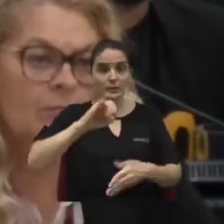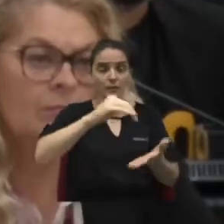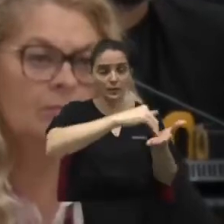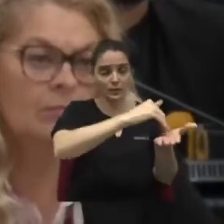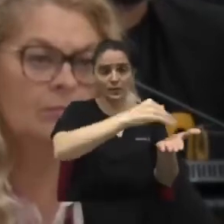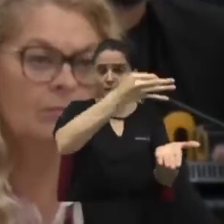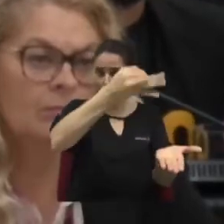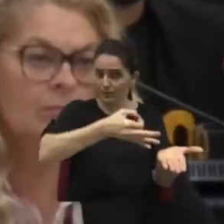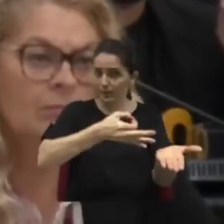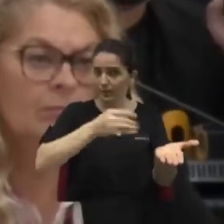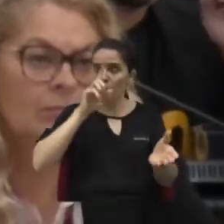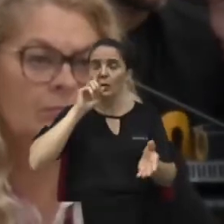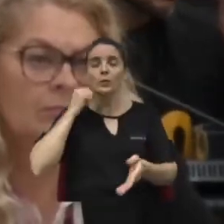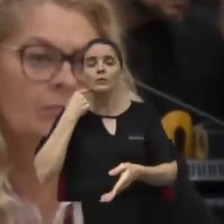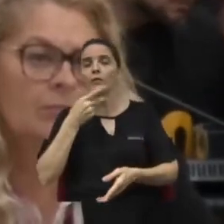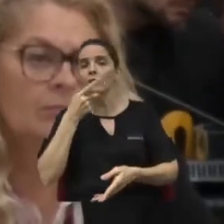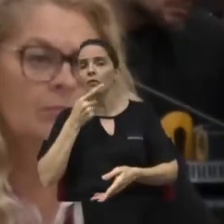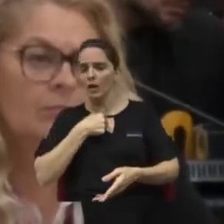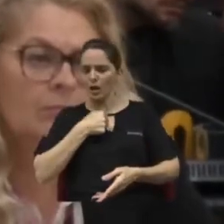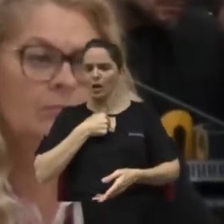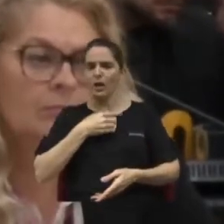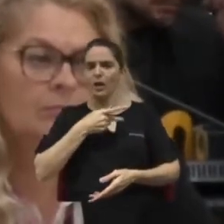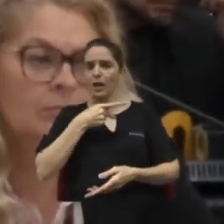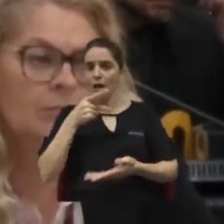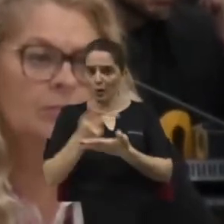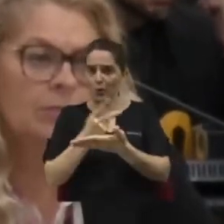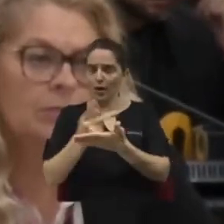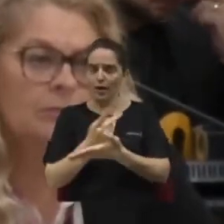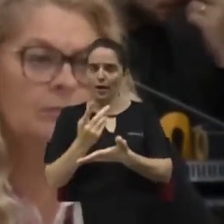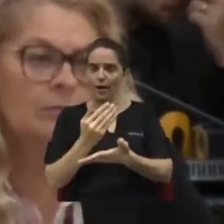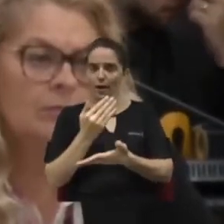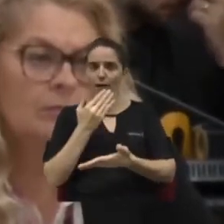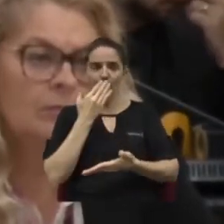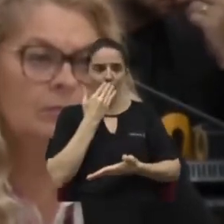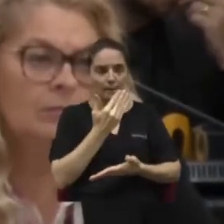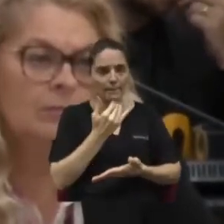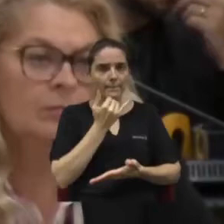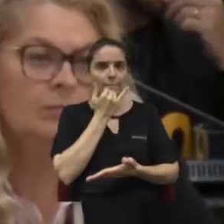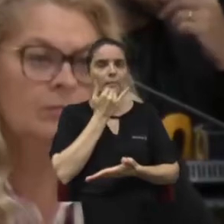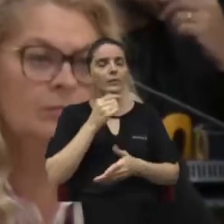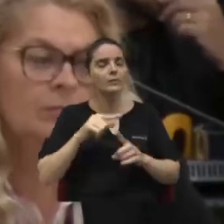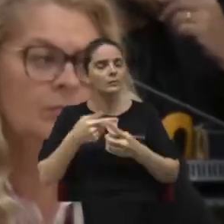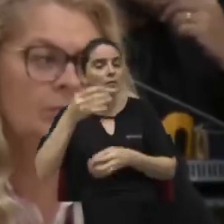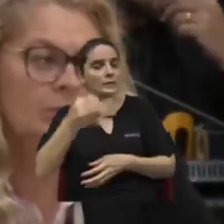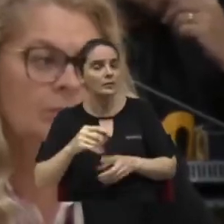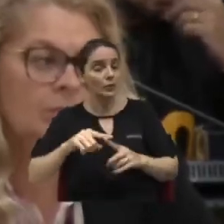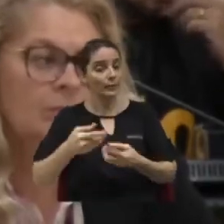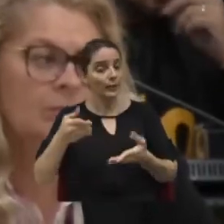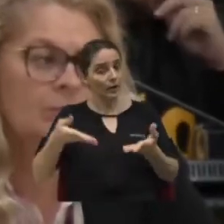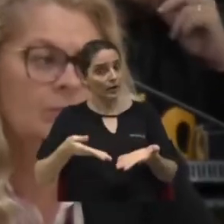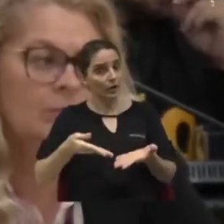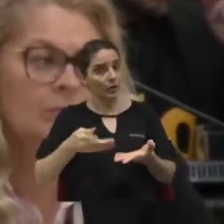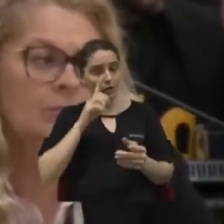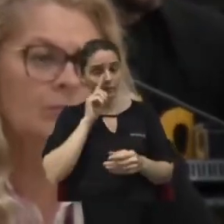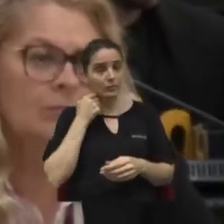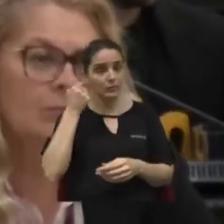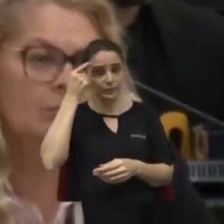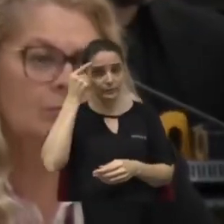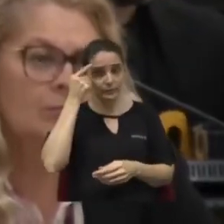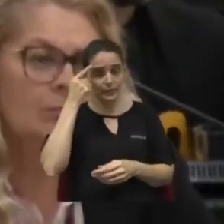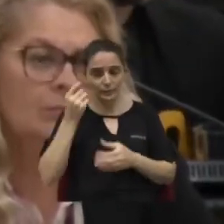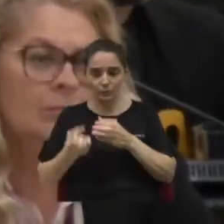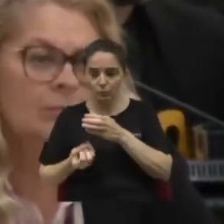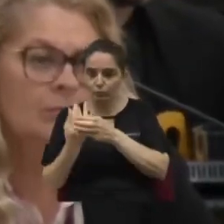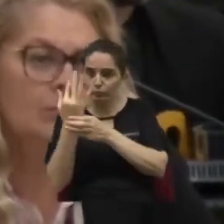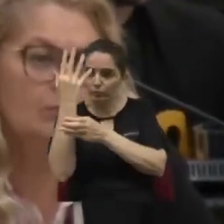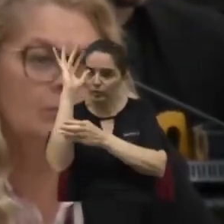falar, olha, eu estava errado na minha crítica e eu volto atrás porque ele está certo. Mas até então, ali, plantar árvore para